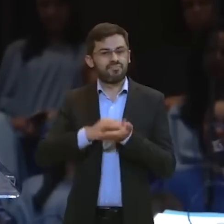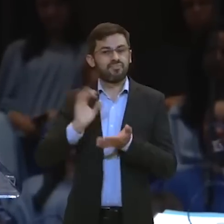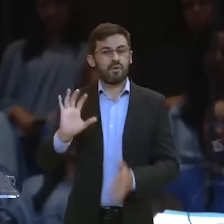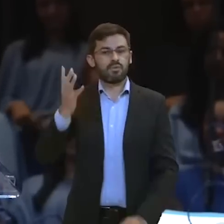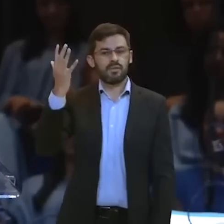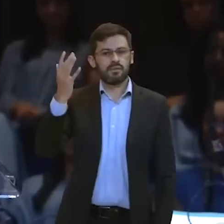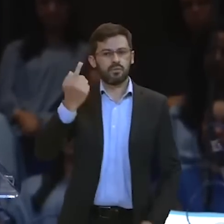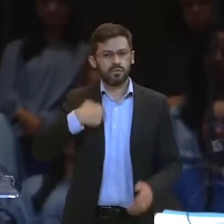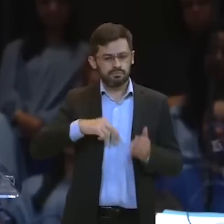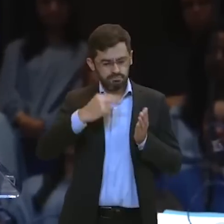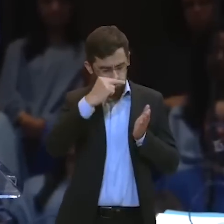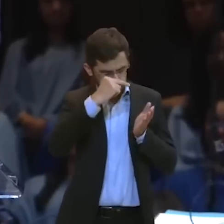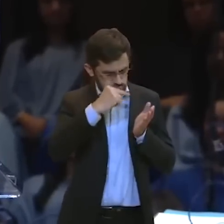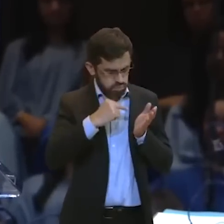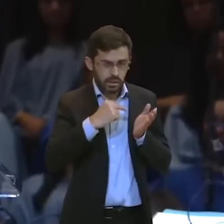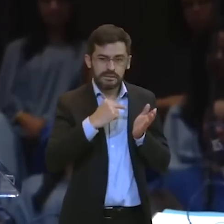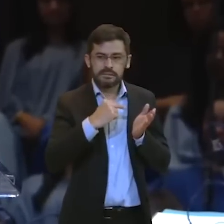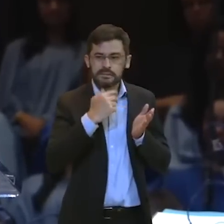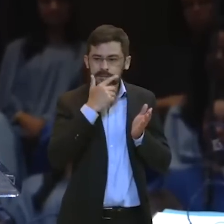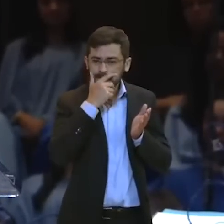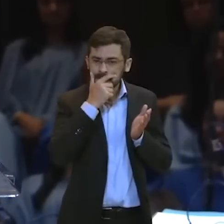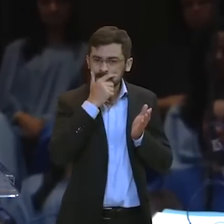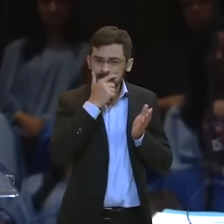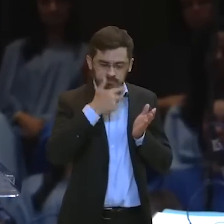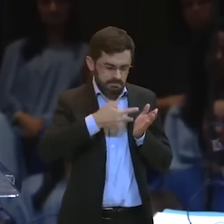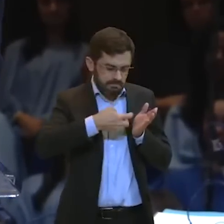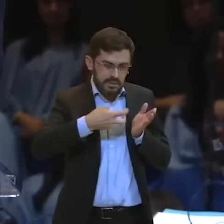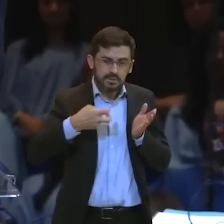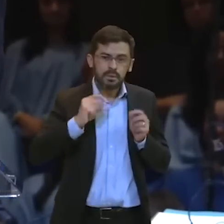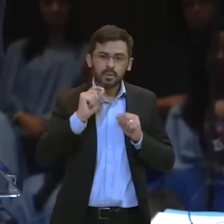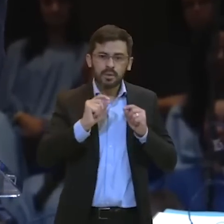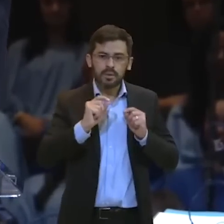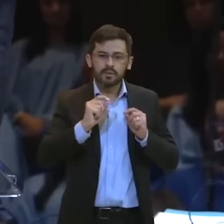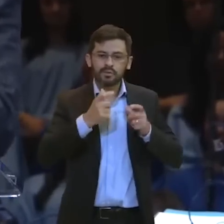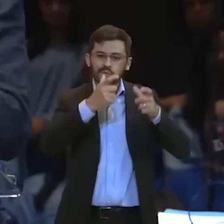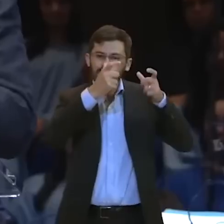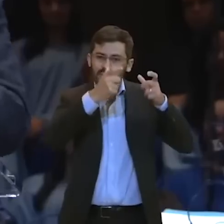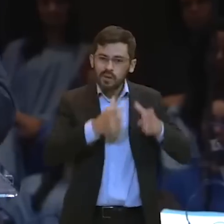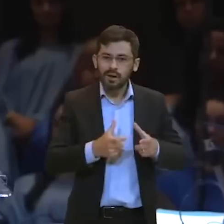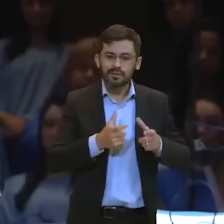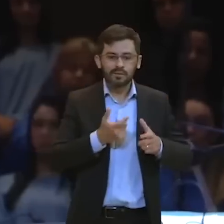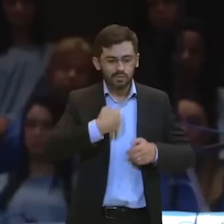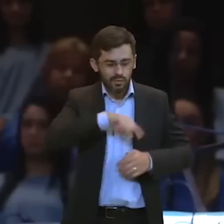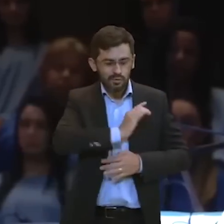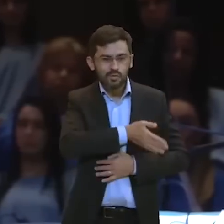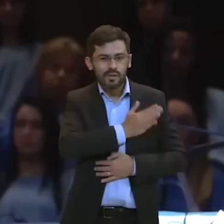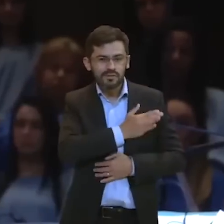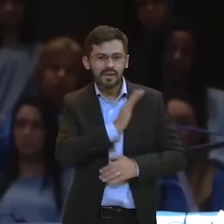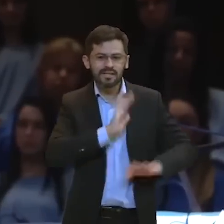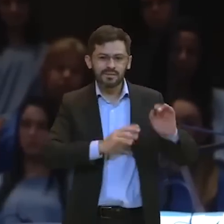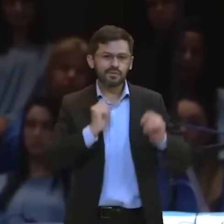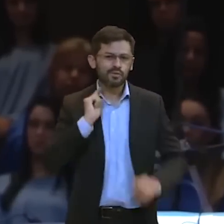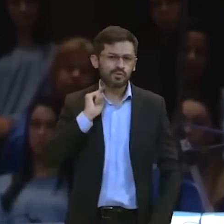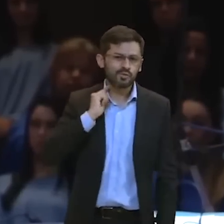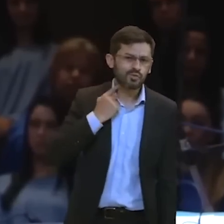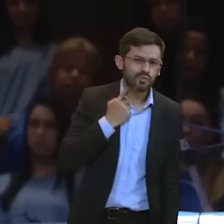ver dentro da nossa própria vida que o santuário do nosso coração está